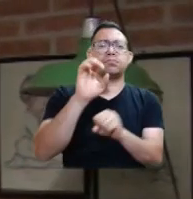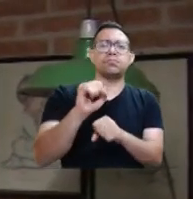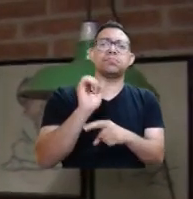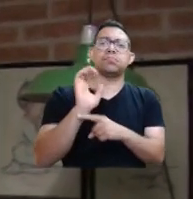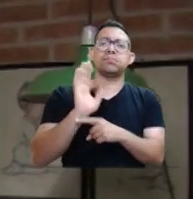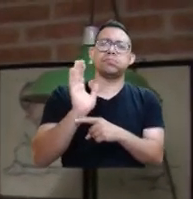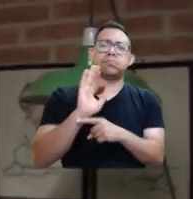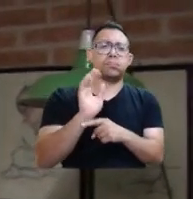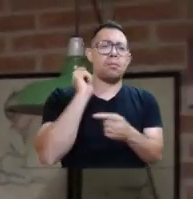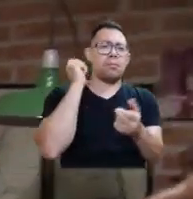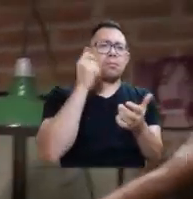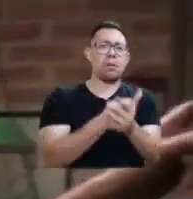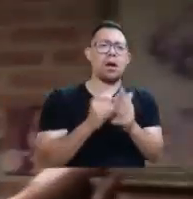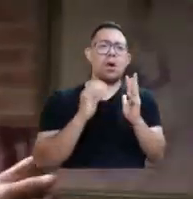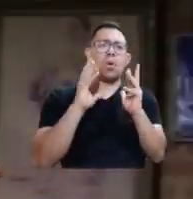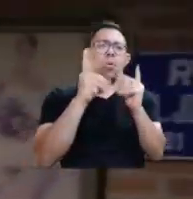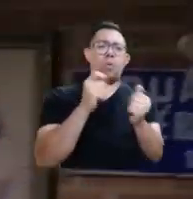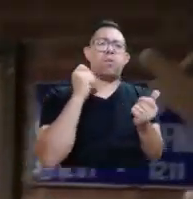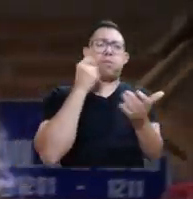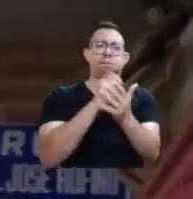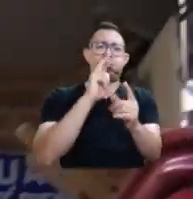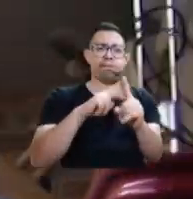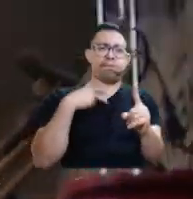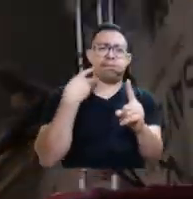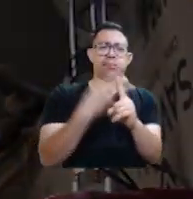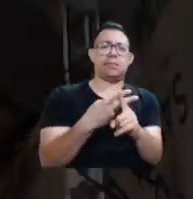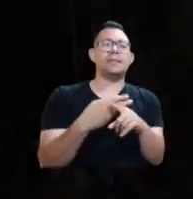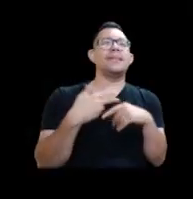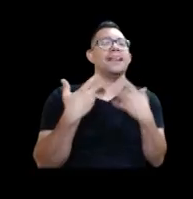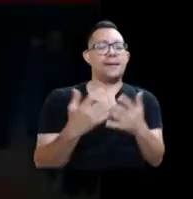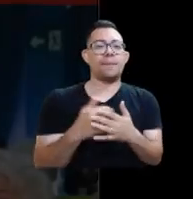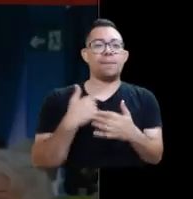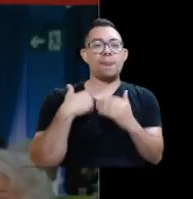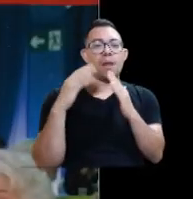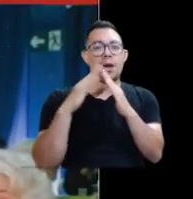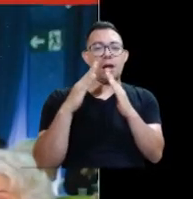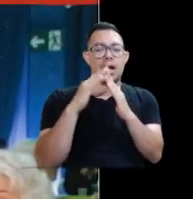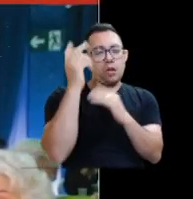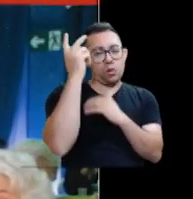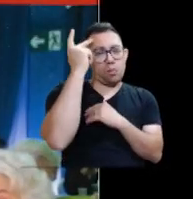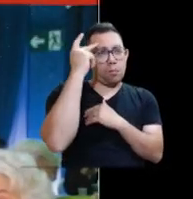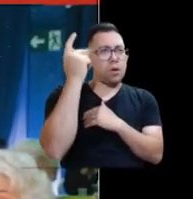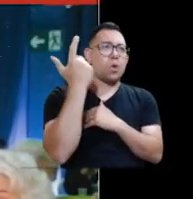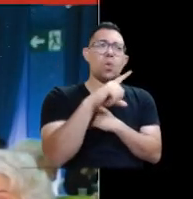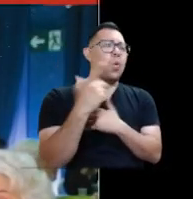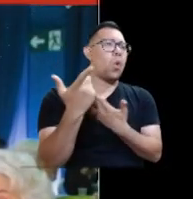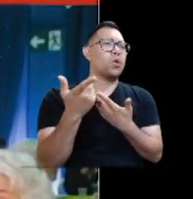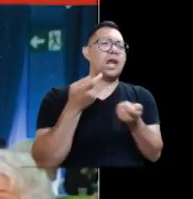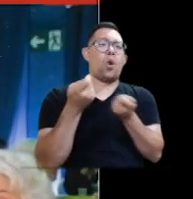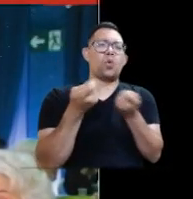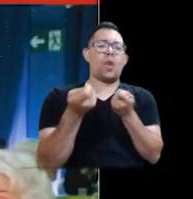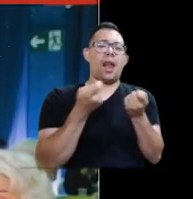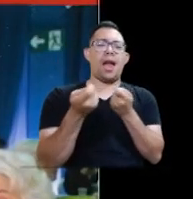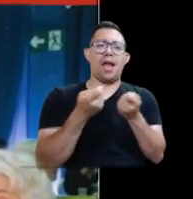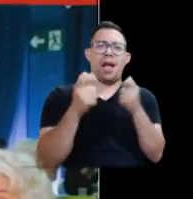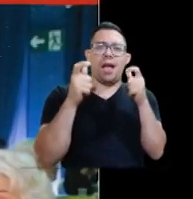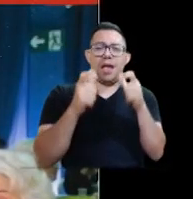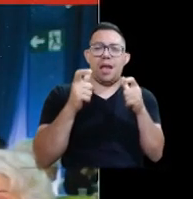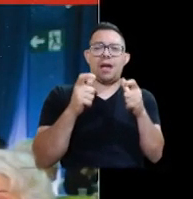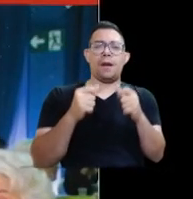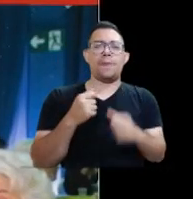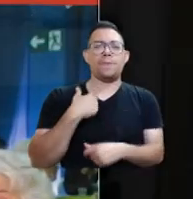Aí um dia ele resolvia, trazia, pagava tudo, pagava em dobro. Aí eu morava em São Paulo, não tinha jeito de eu comandar a locadora